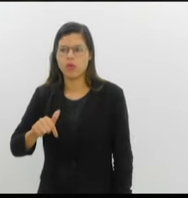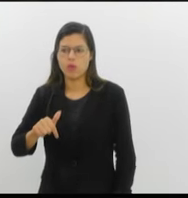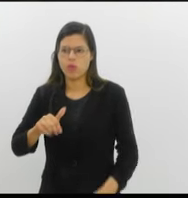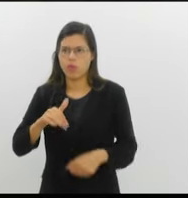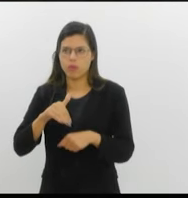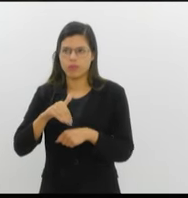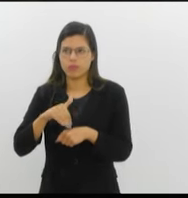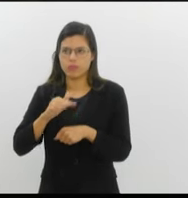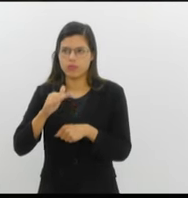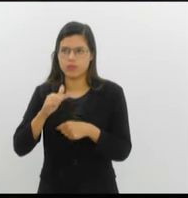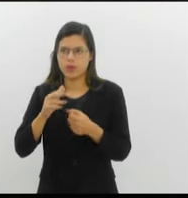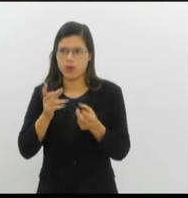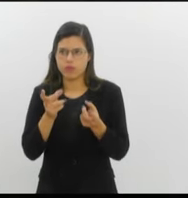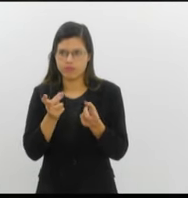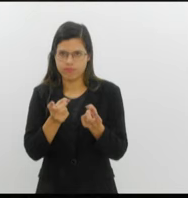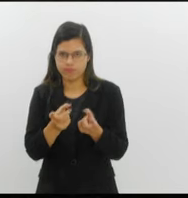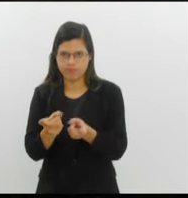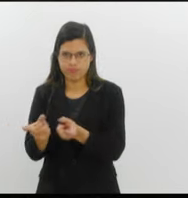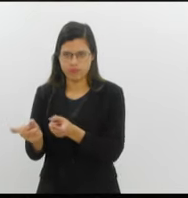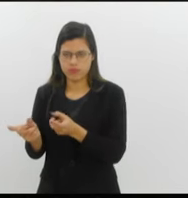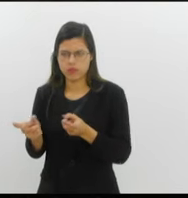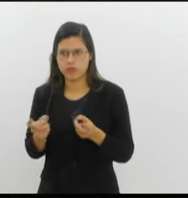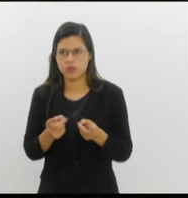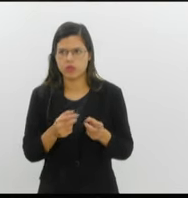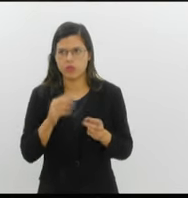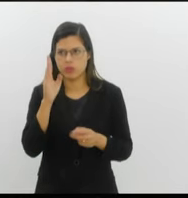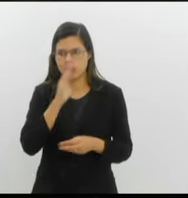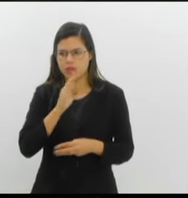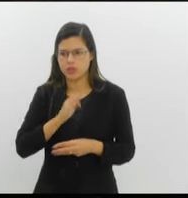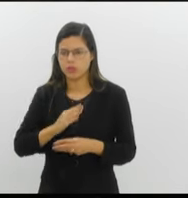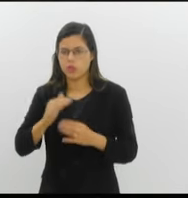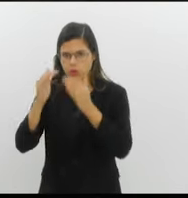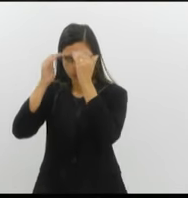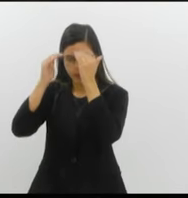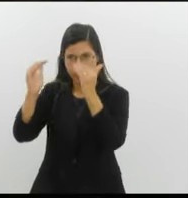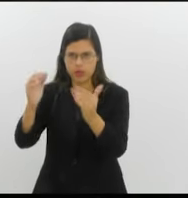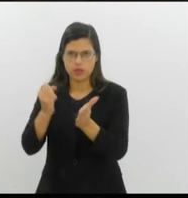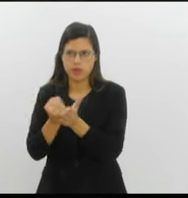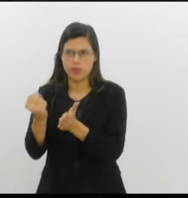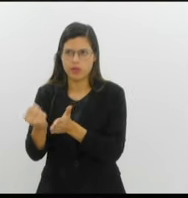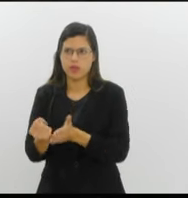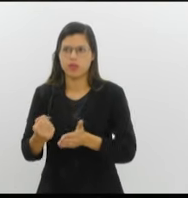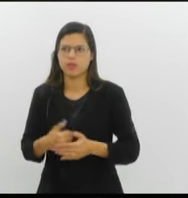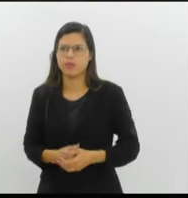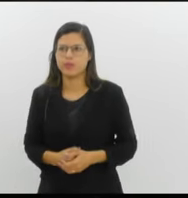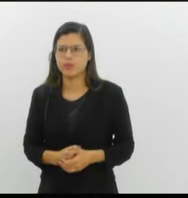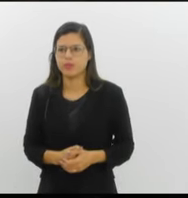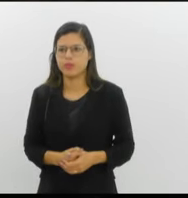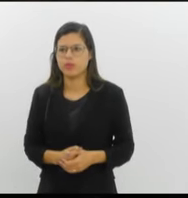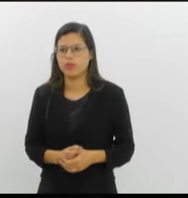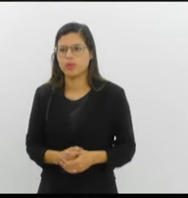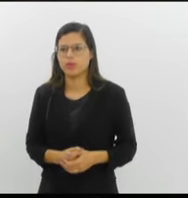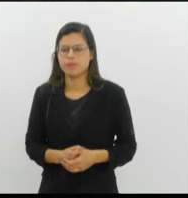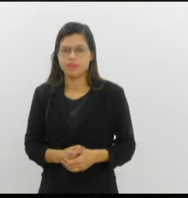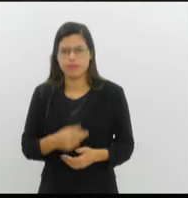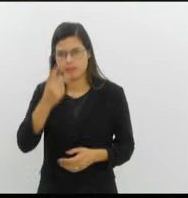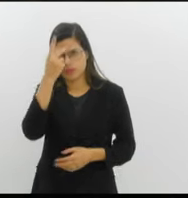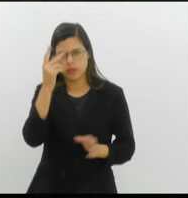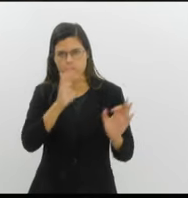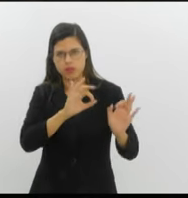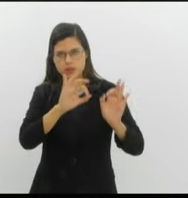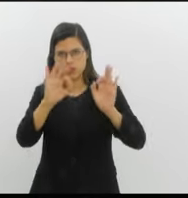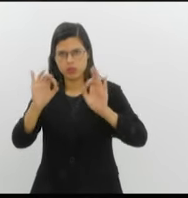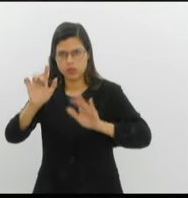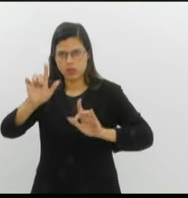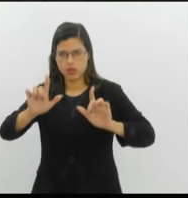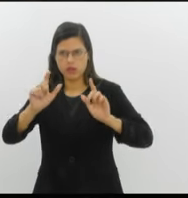Brasil que cumpre contrato. Senhoras e senhores, telespectadores, TV